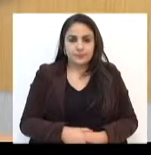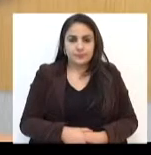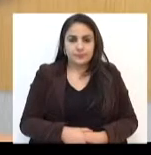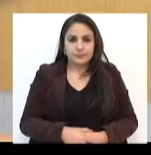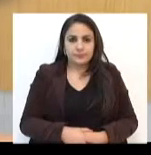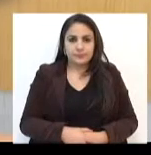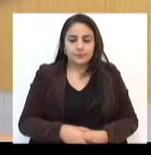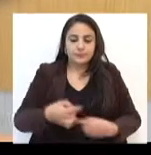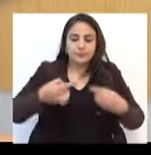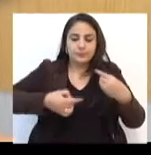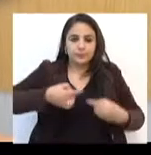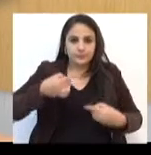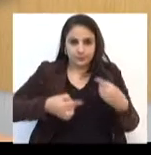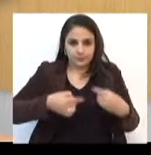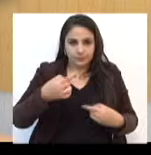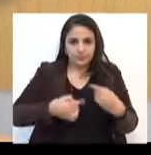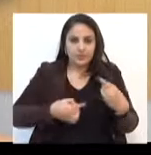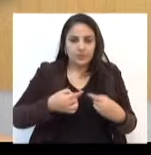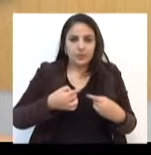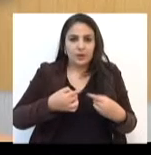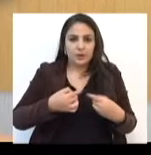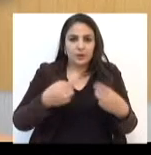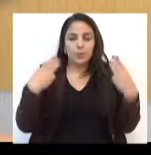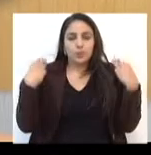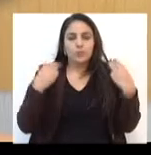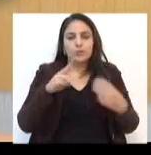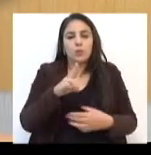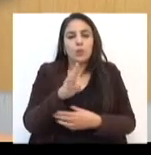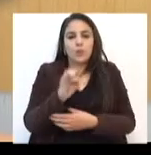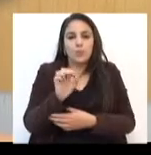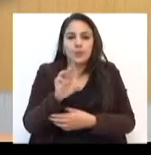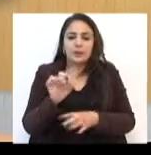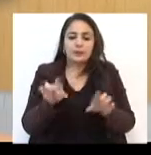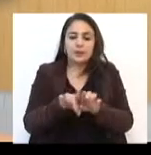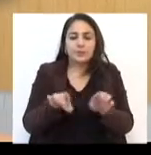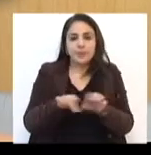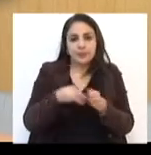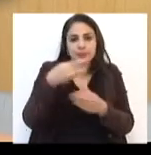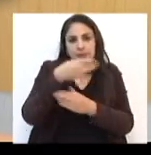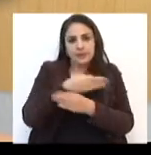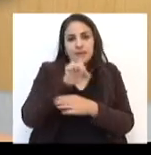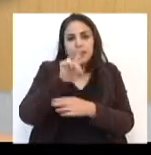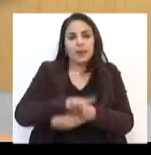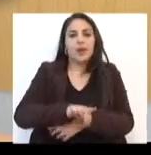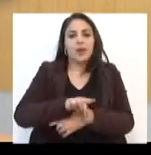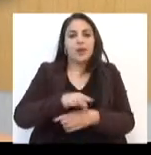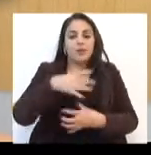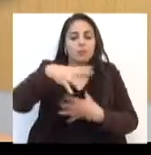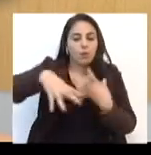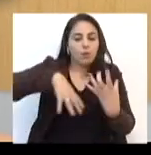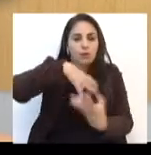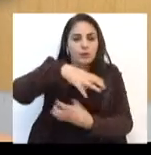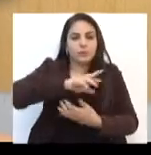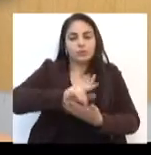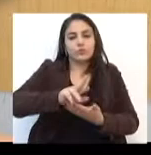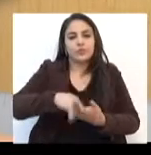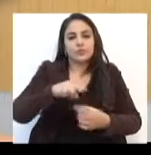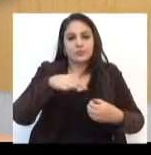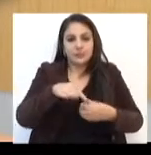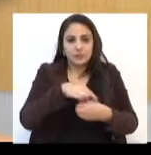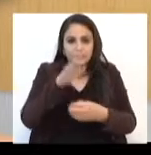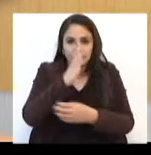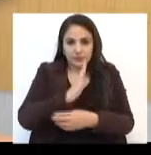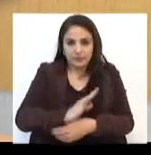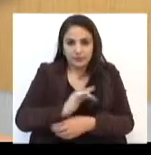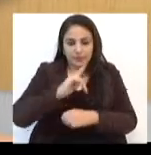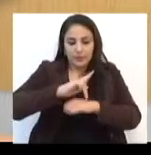A concorrência entre motoristas do Uber e taxistas é polêmica em diversas cidades brasileiras. Em